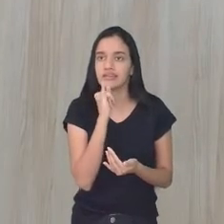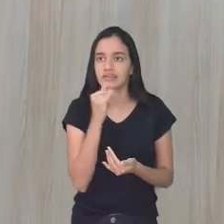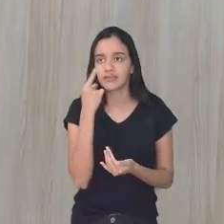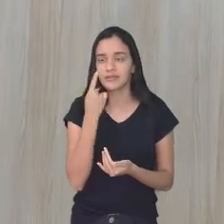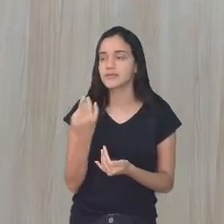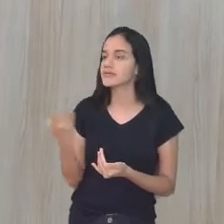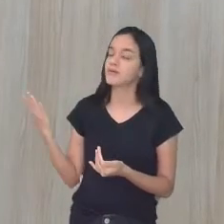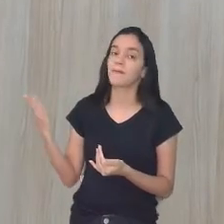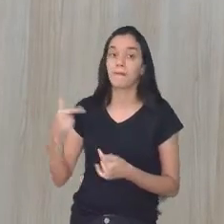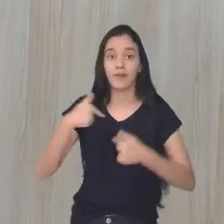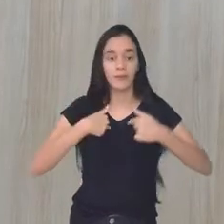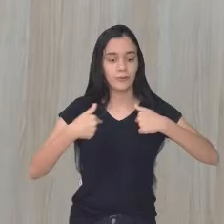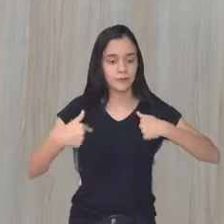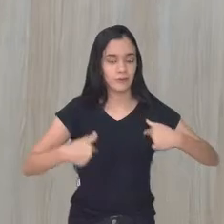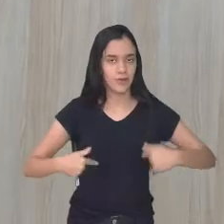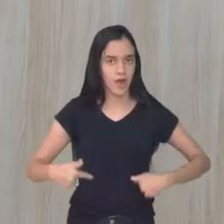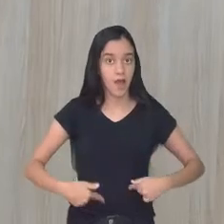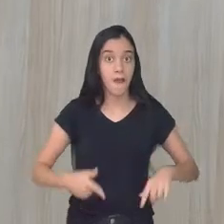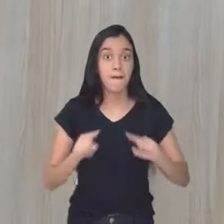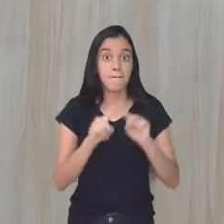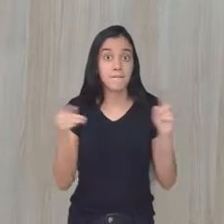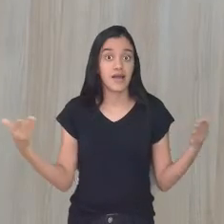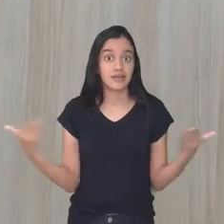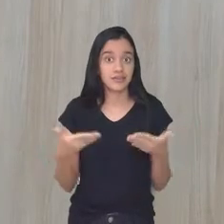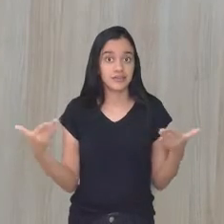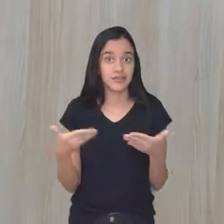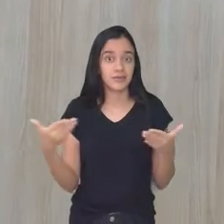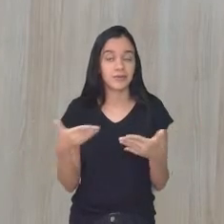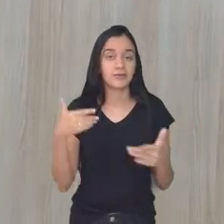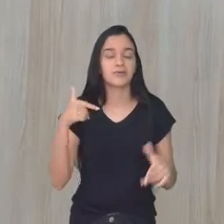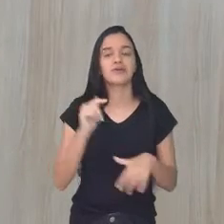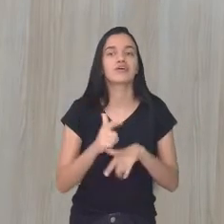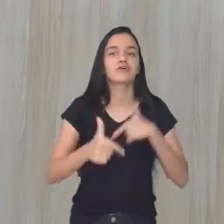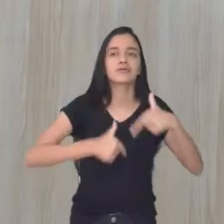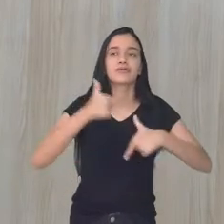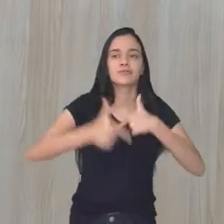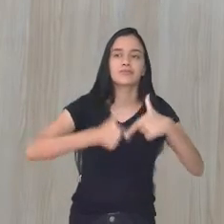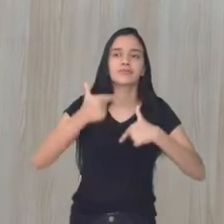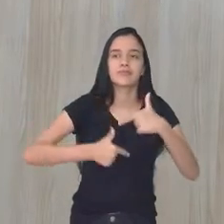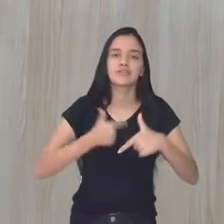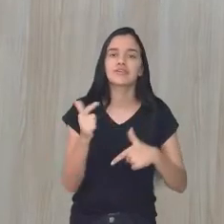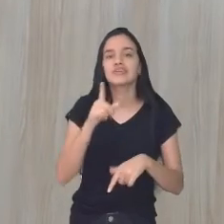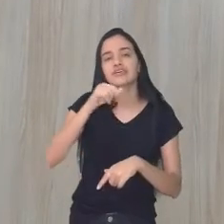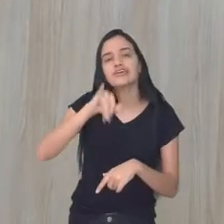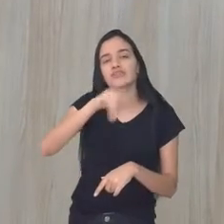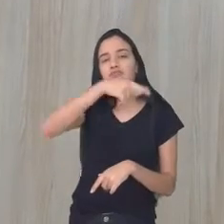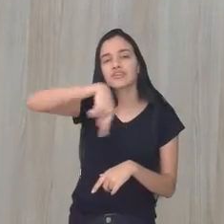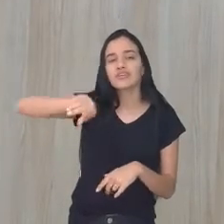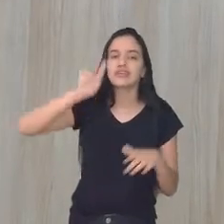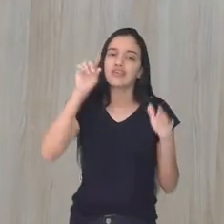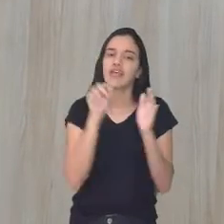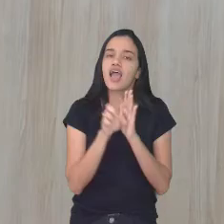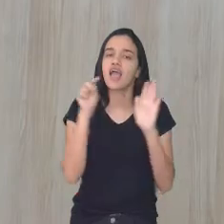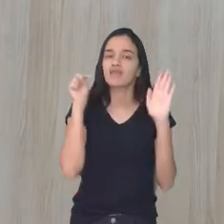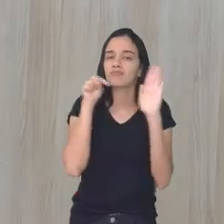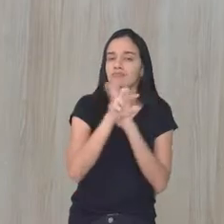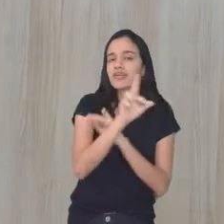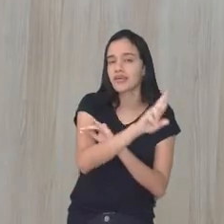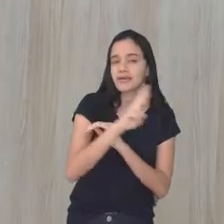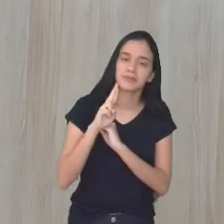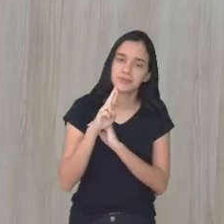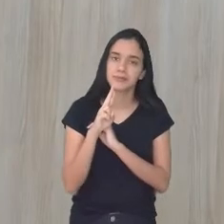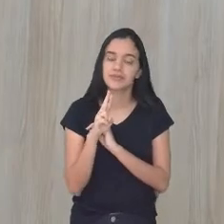dos órgãos. Mas agora o que eu quero trabalhar com vocês e saber se vocês responderam foram as